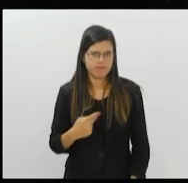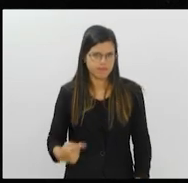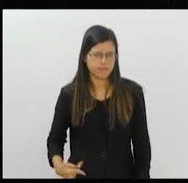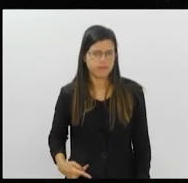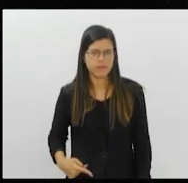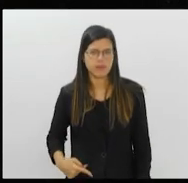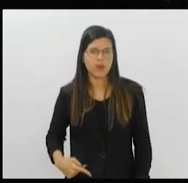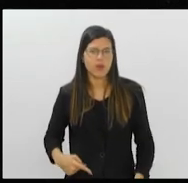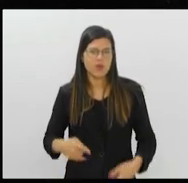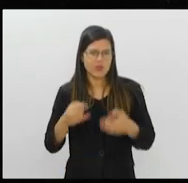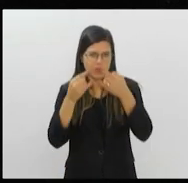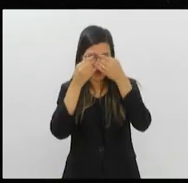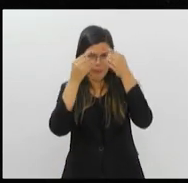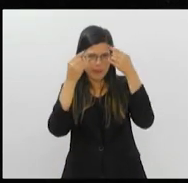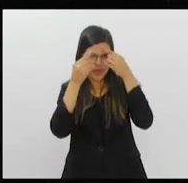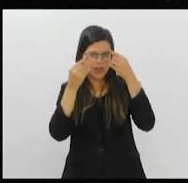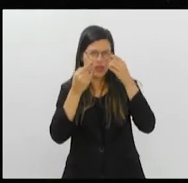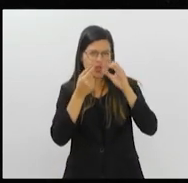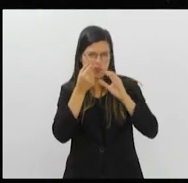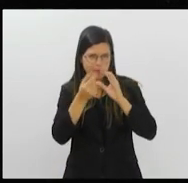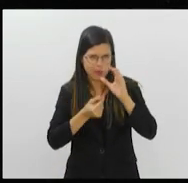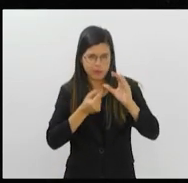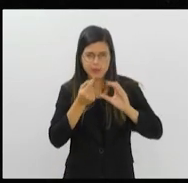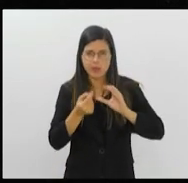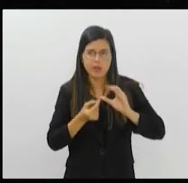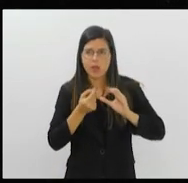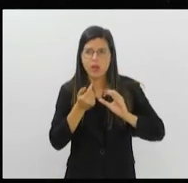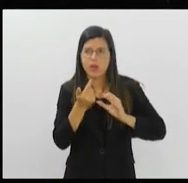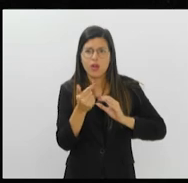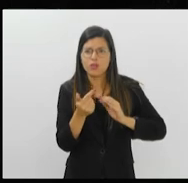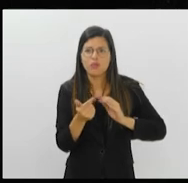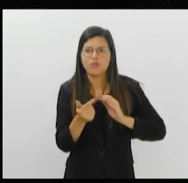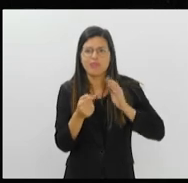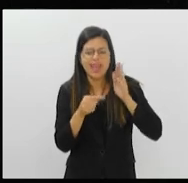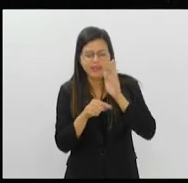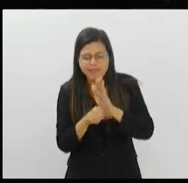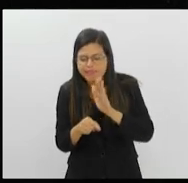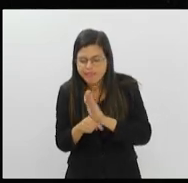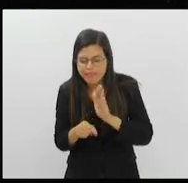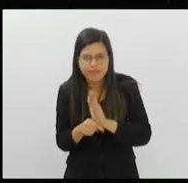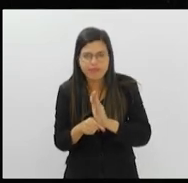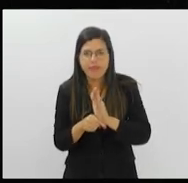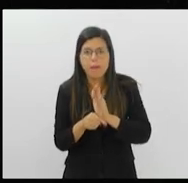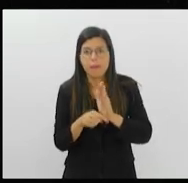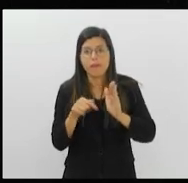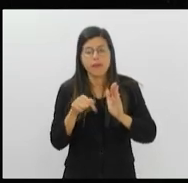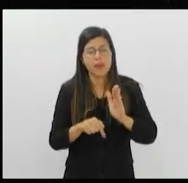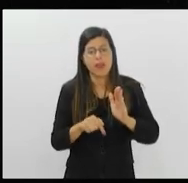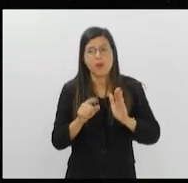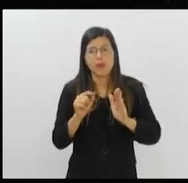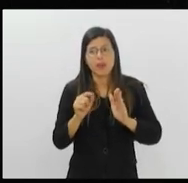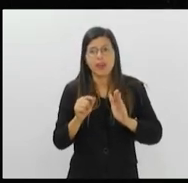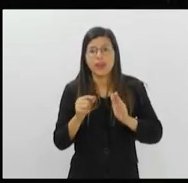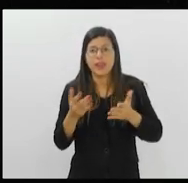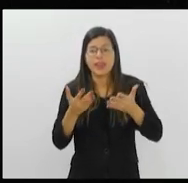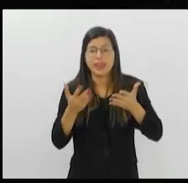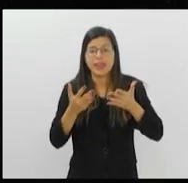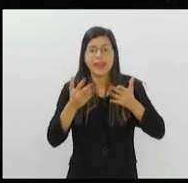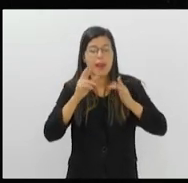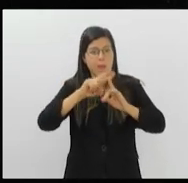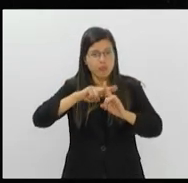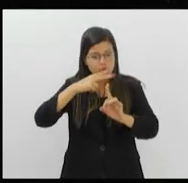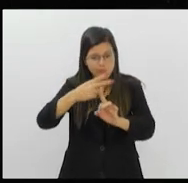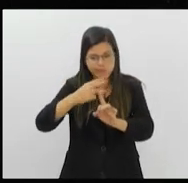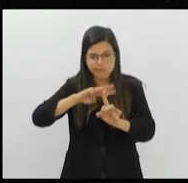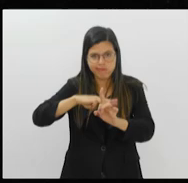capitalismo não tem benesse. A natureza do capital é se multiplicar, é a regra